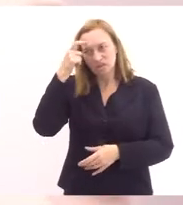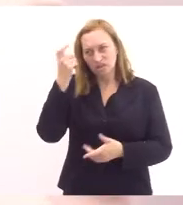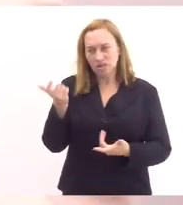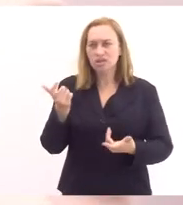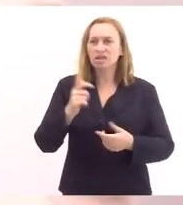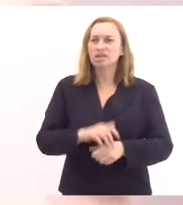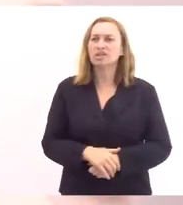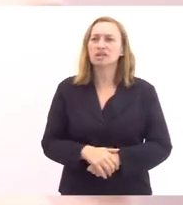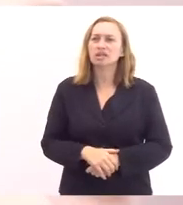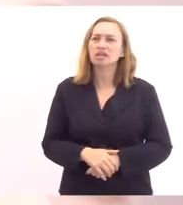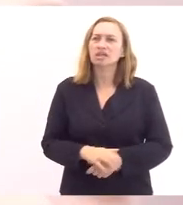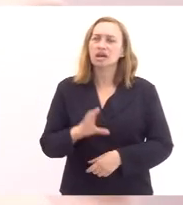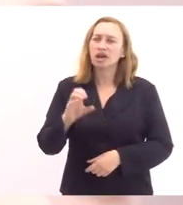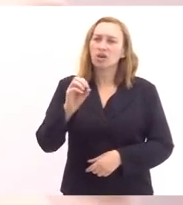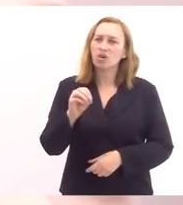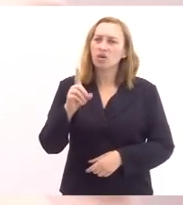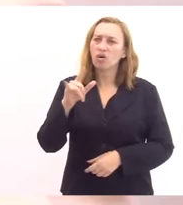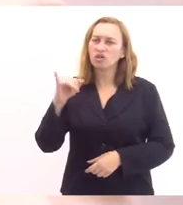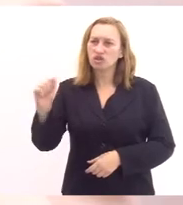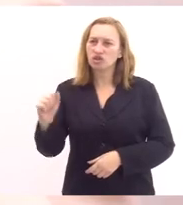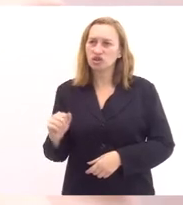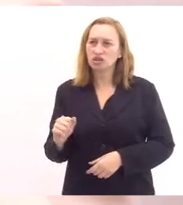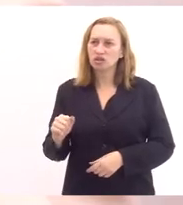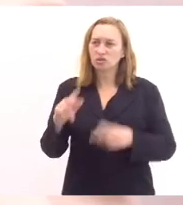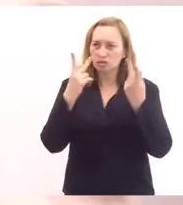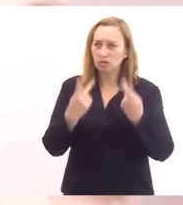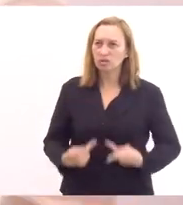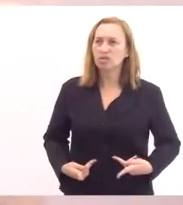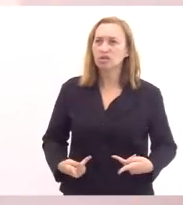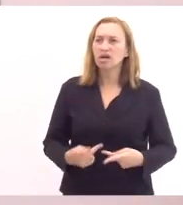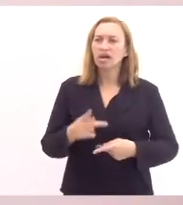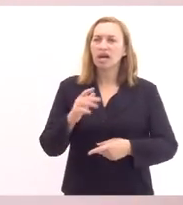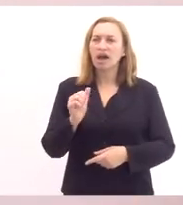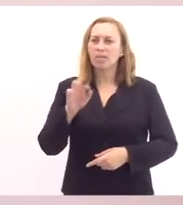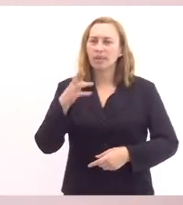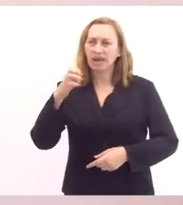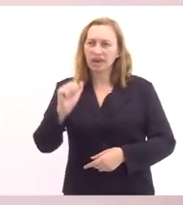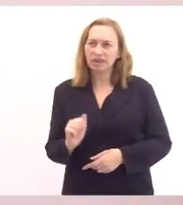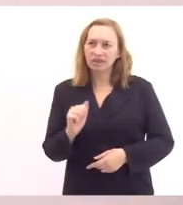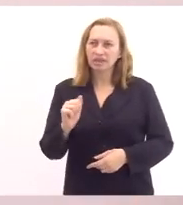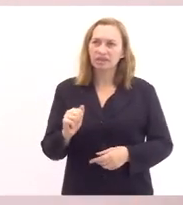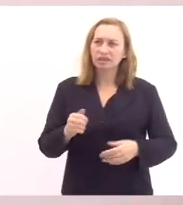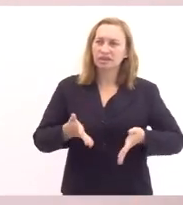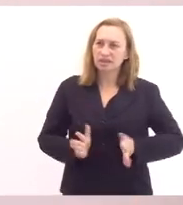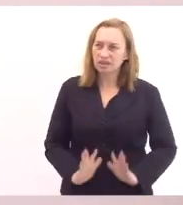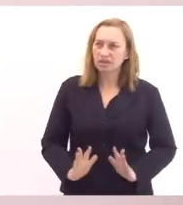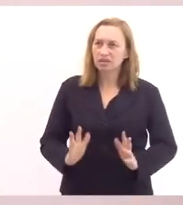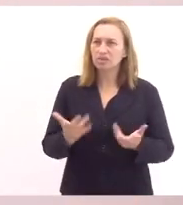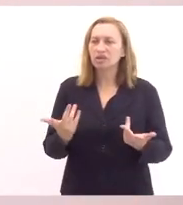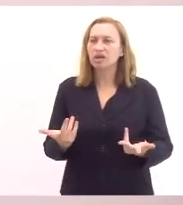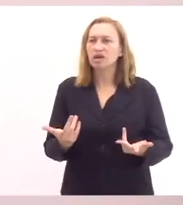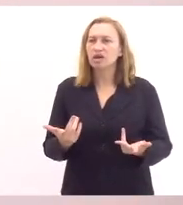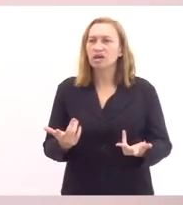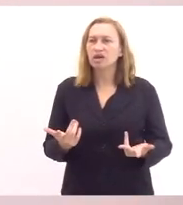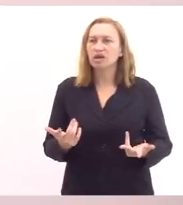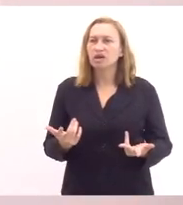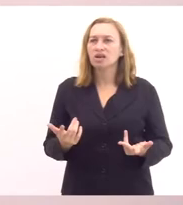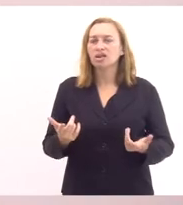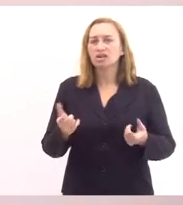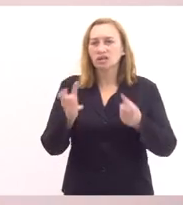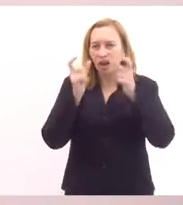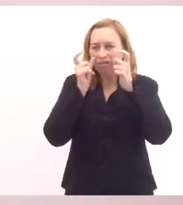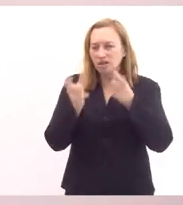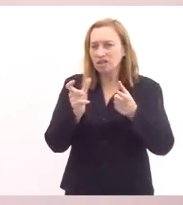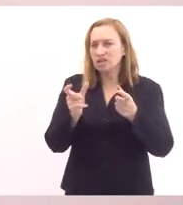né até eu li vivos aprenda na ser Consciente e várias outras Então essa questão daqui me